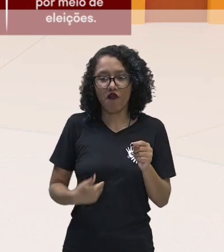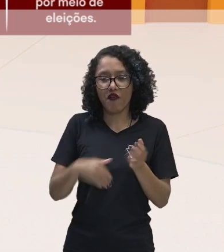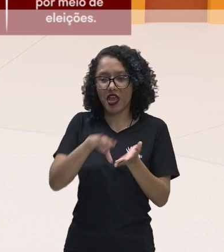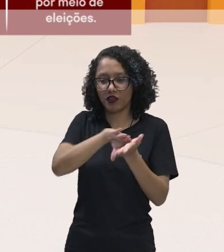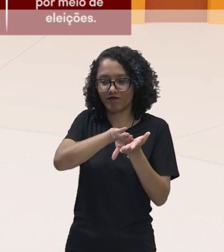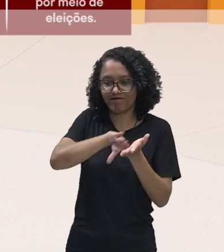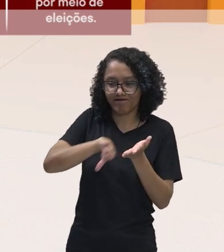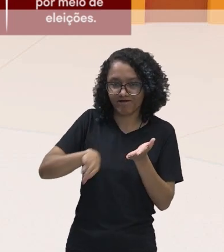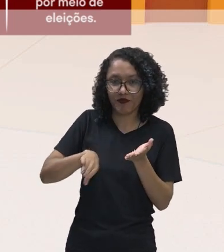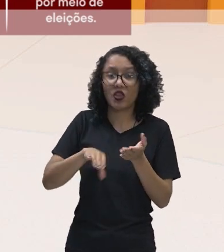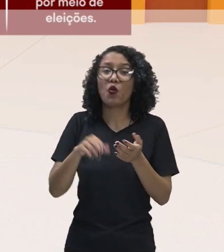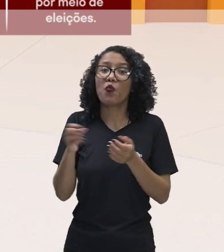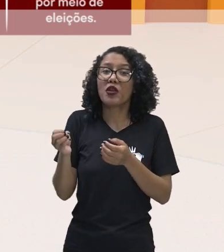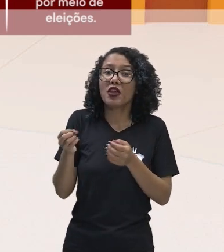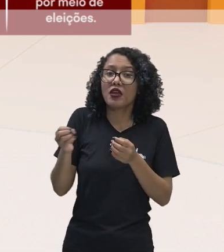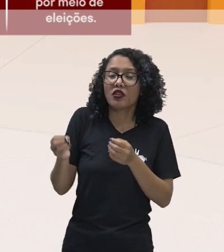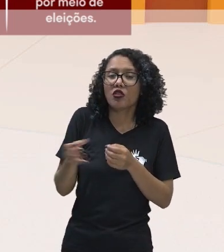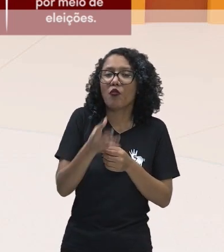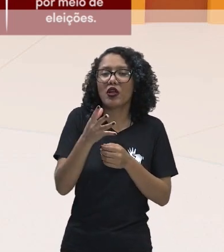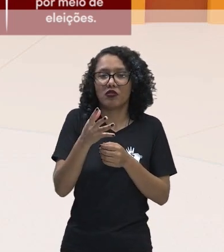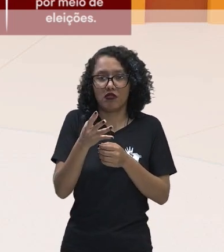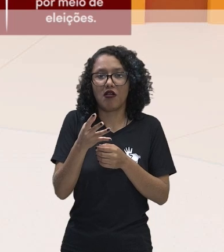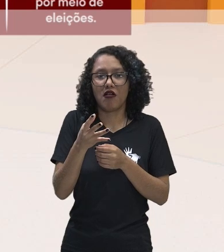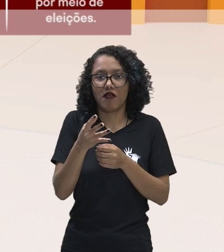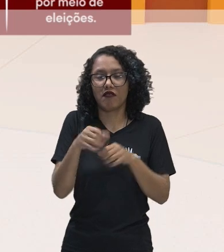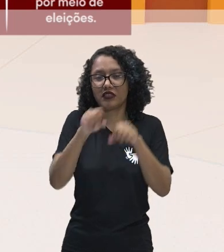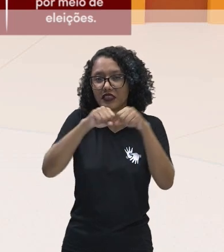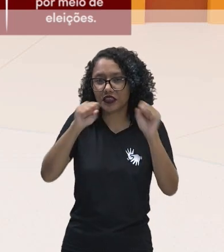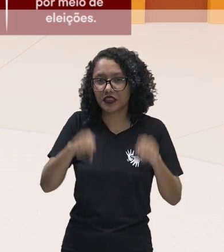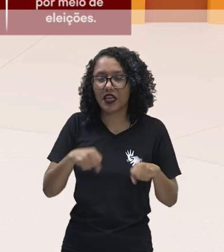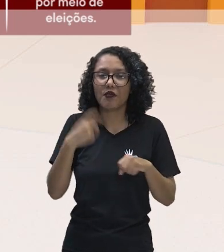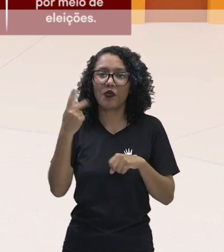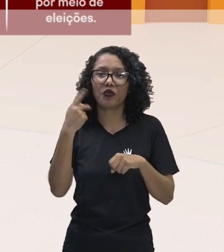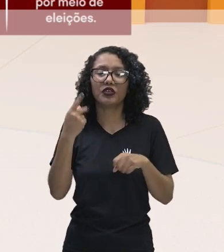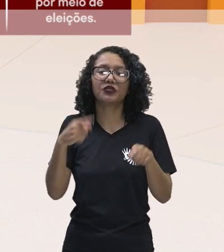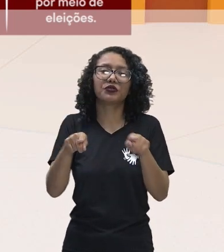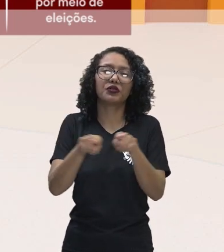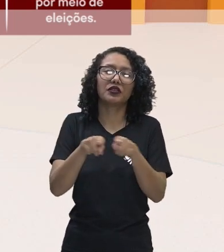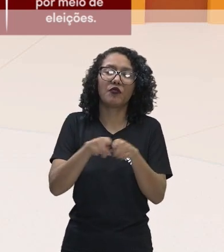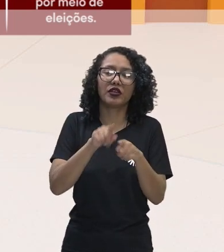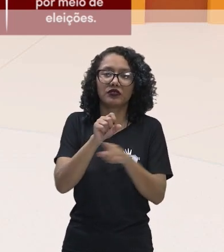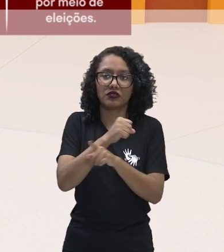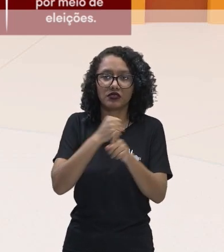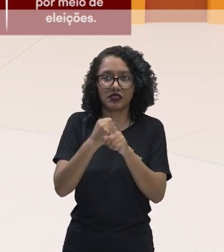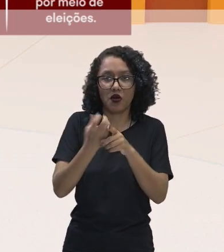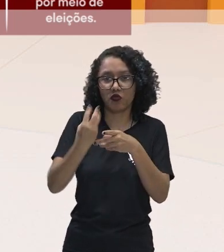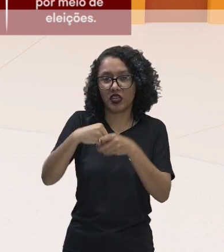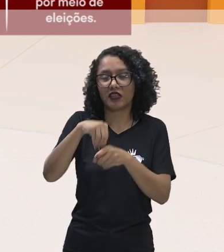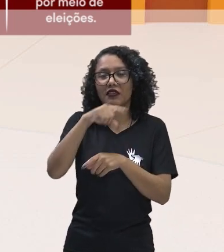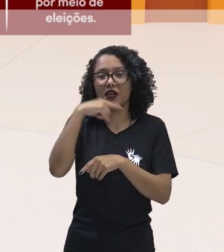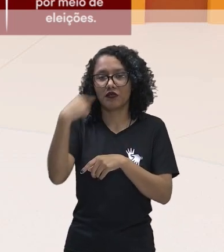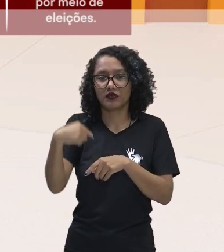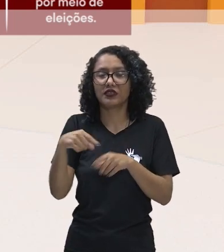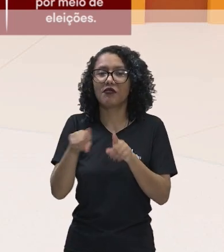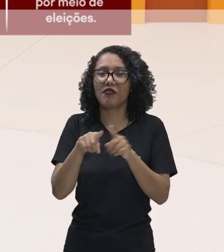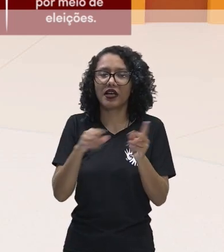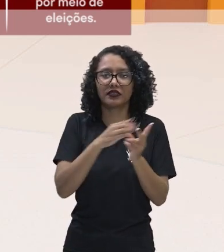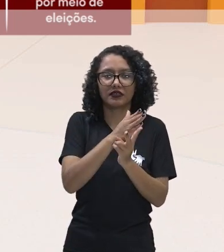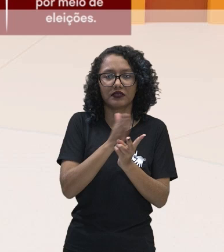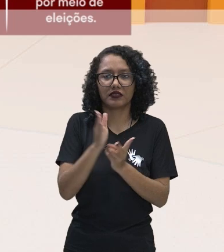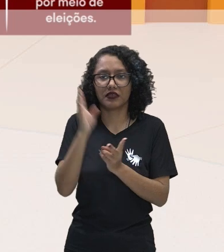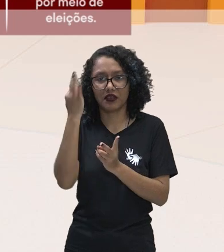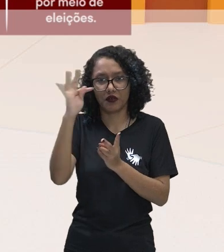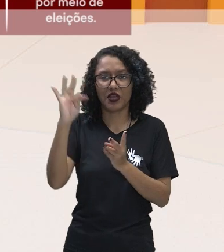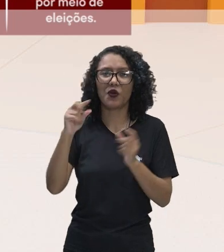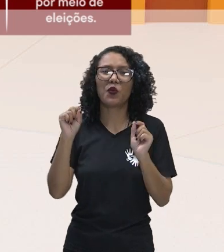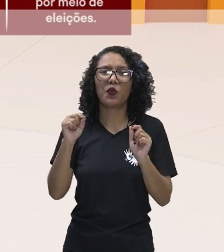política econômica e social na Rússia. No entanto, essas duas vertentes, elas vão entrar em choque dentro